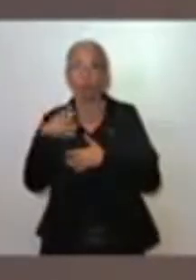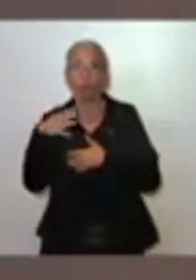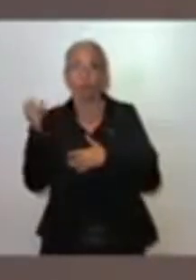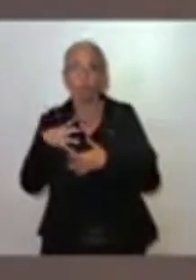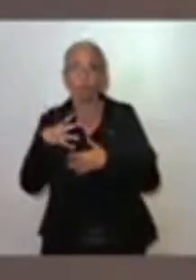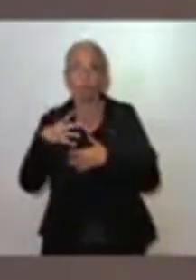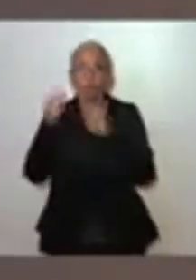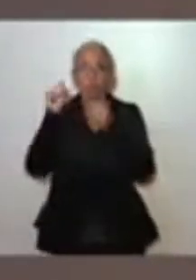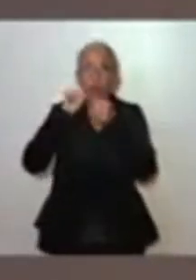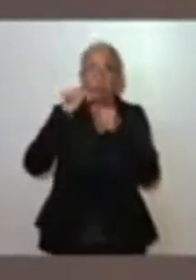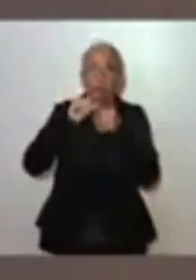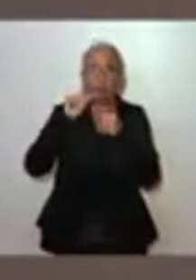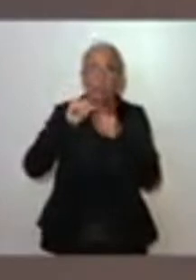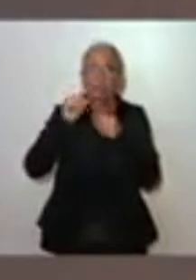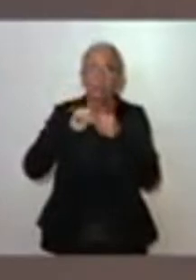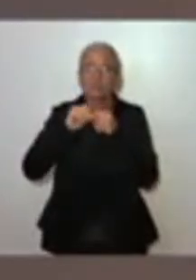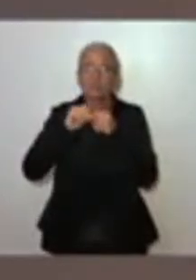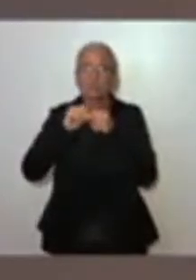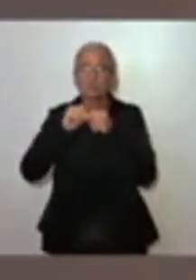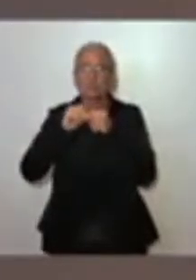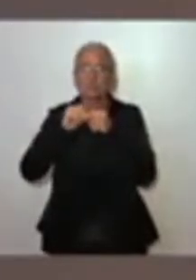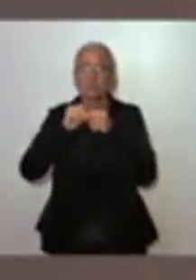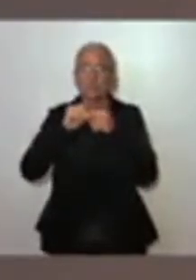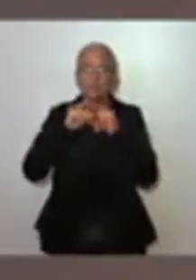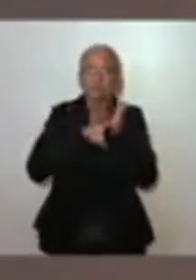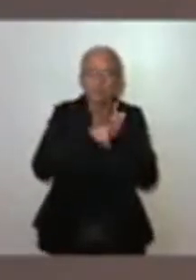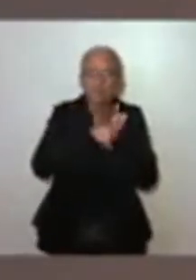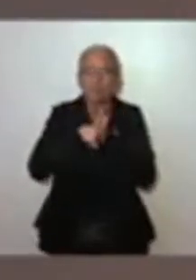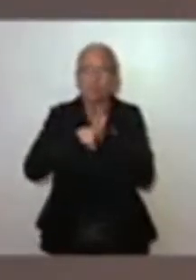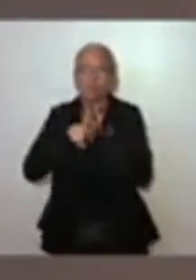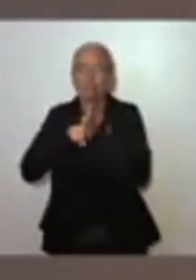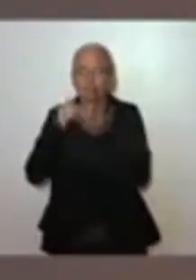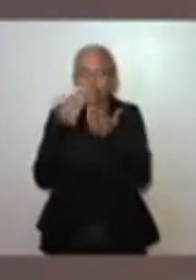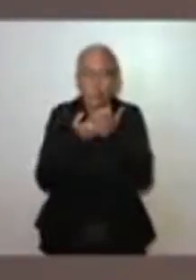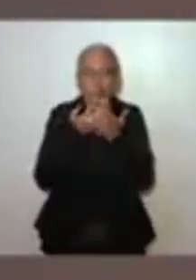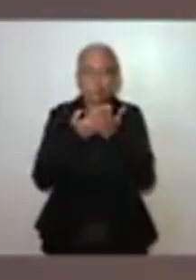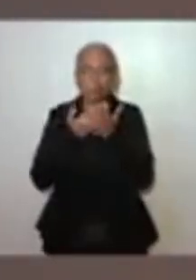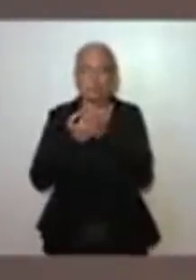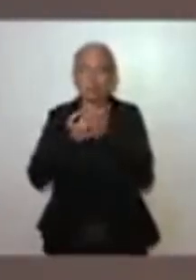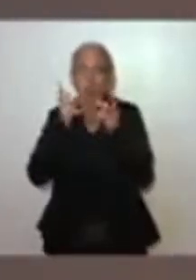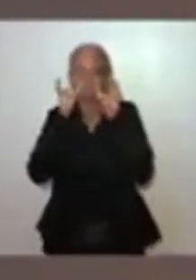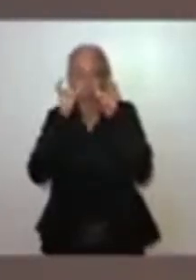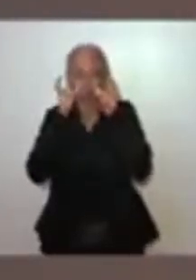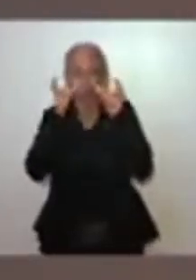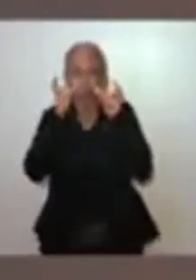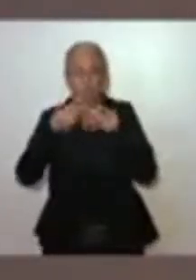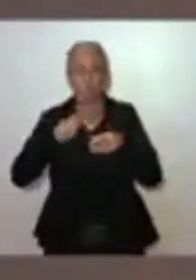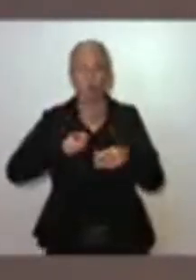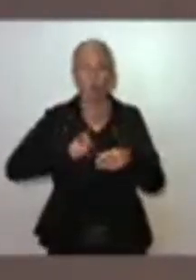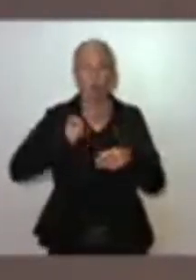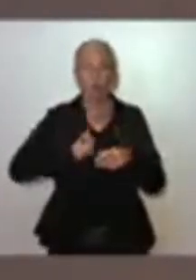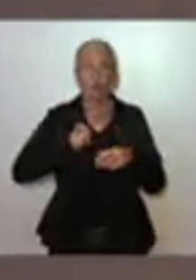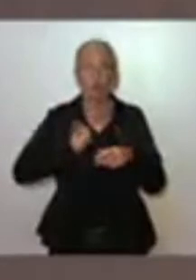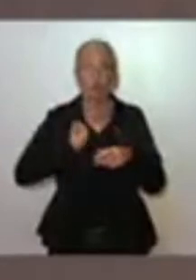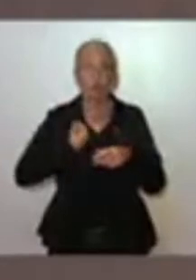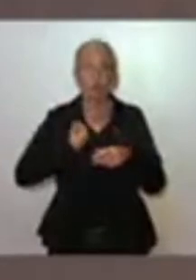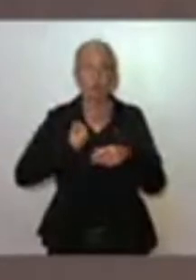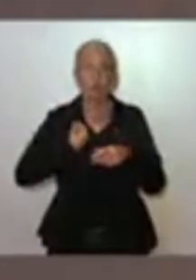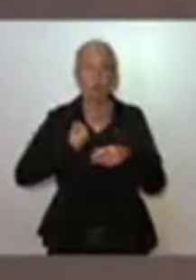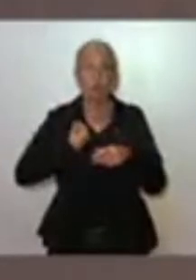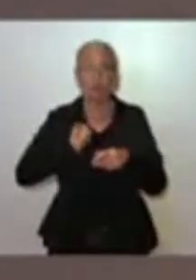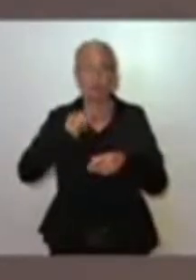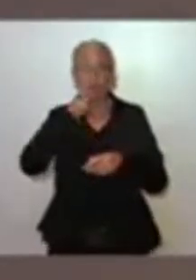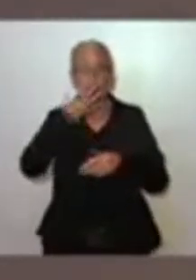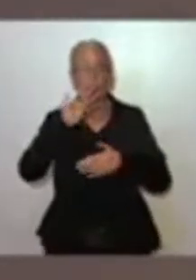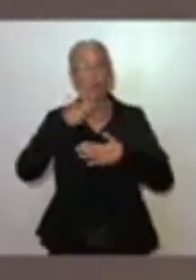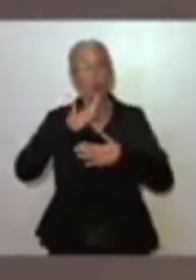empreender percorrer novos caminhos a ambição de ter uma vida materialmente confortável